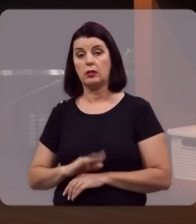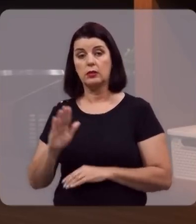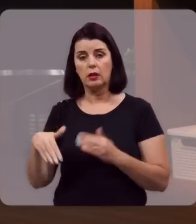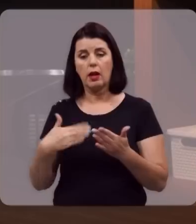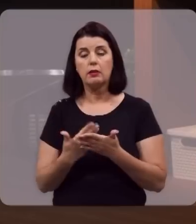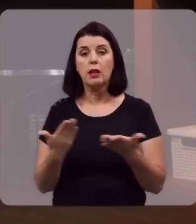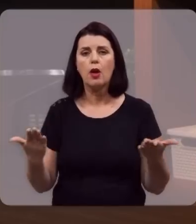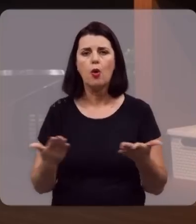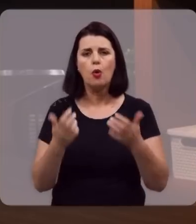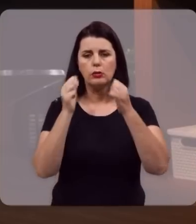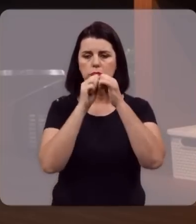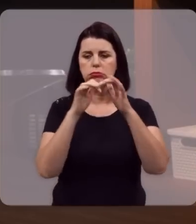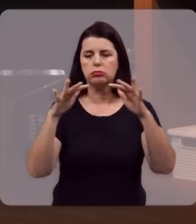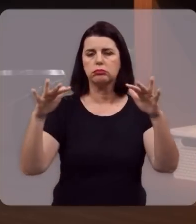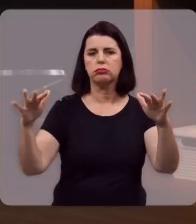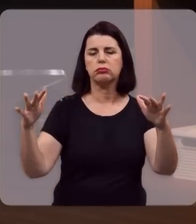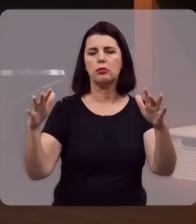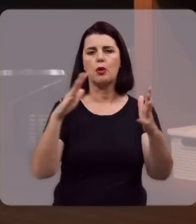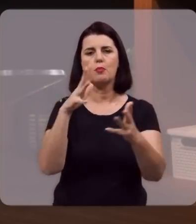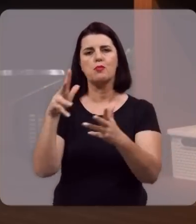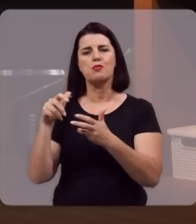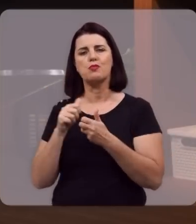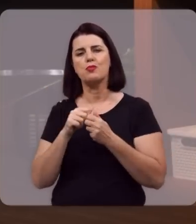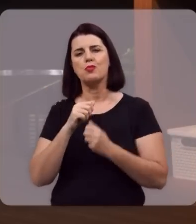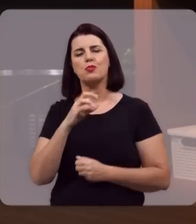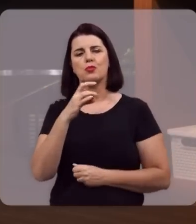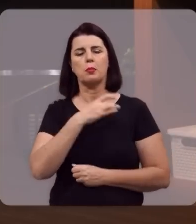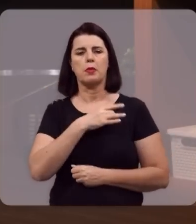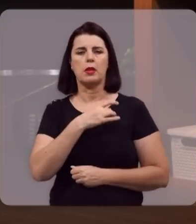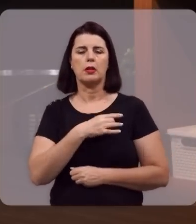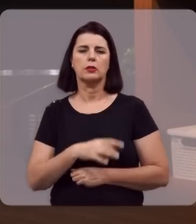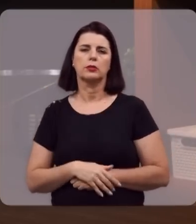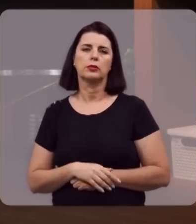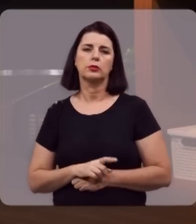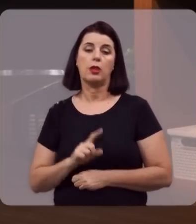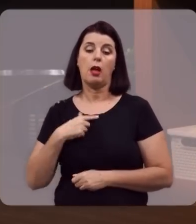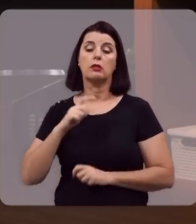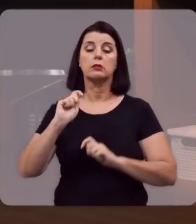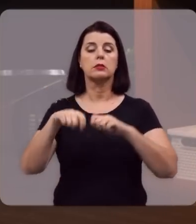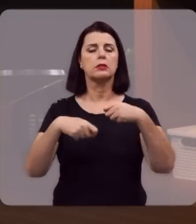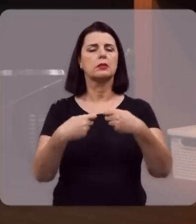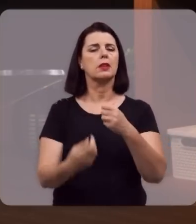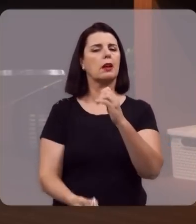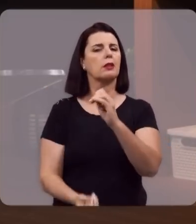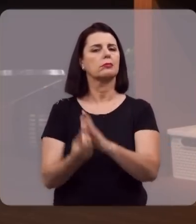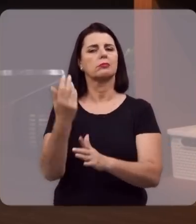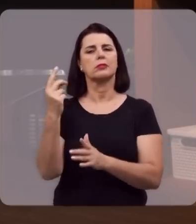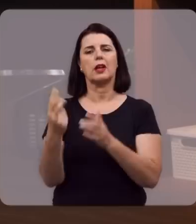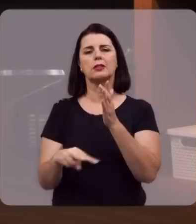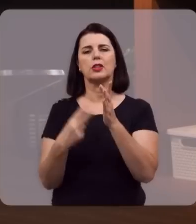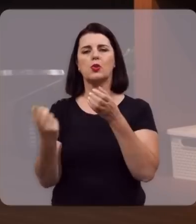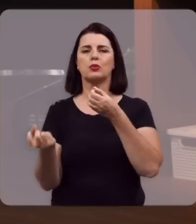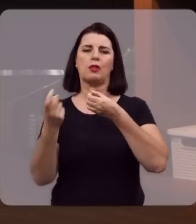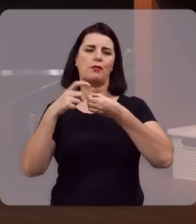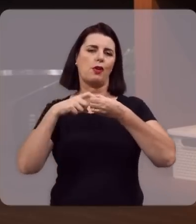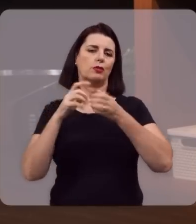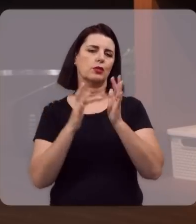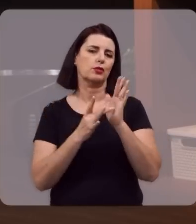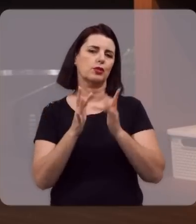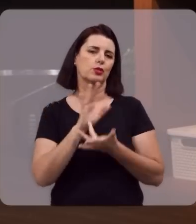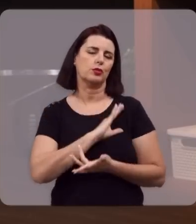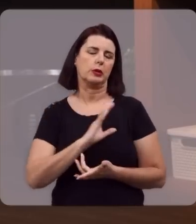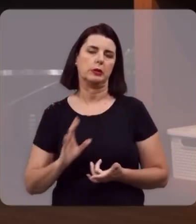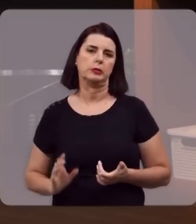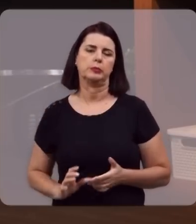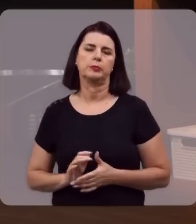que ainda espalham terror mundo afora. E isto é um sinal eloquente da segunda vinda do